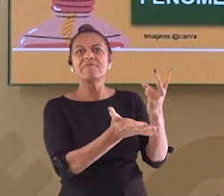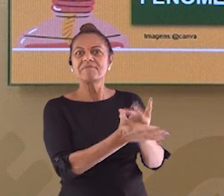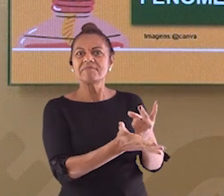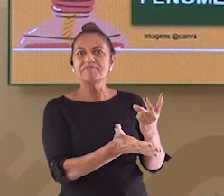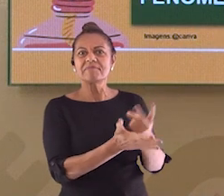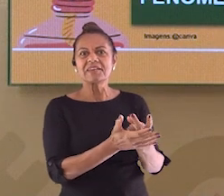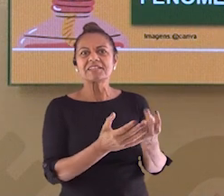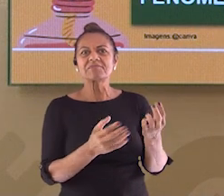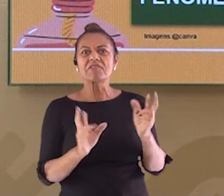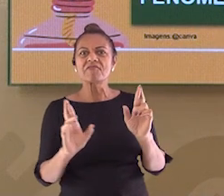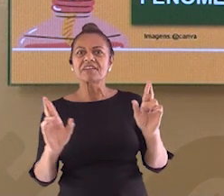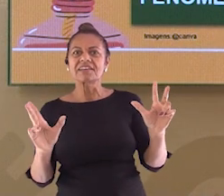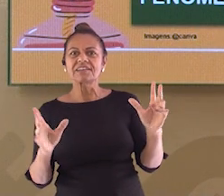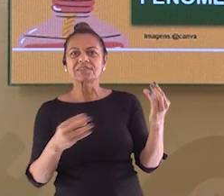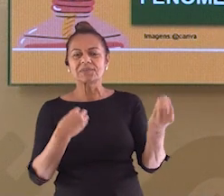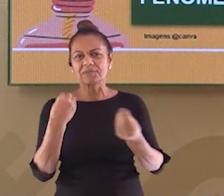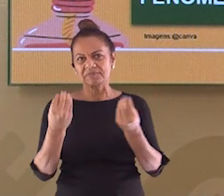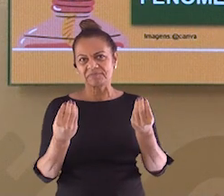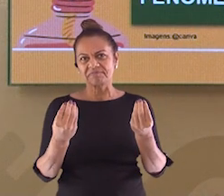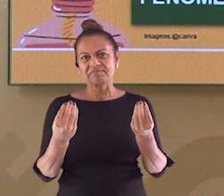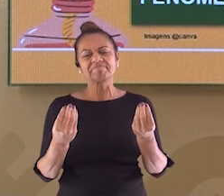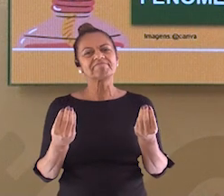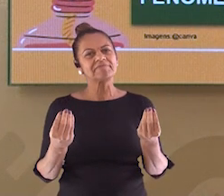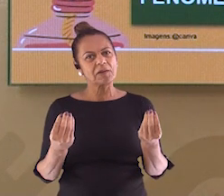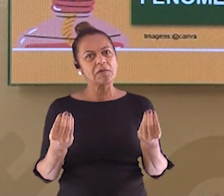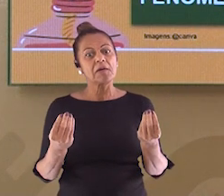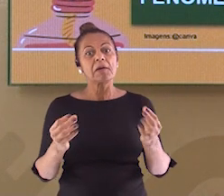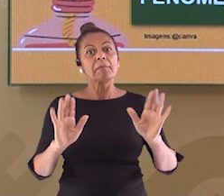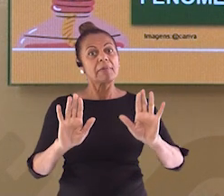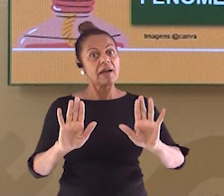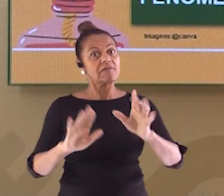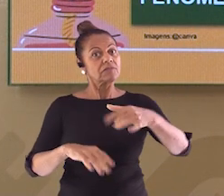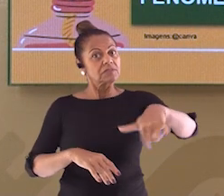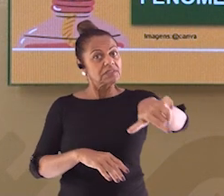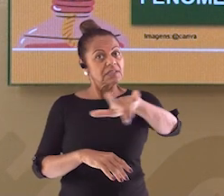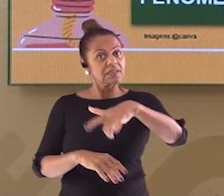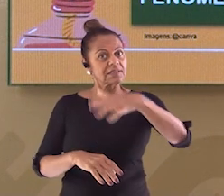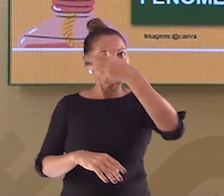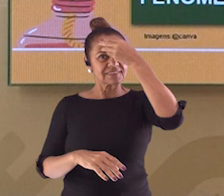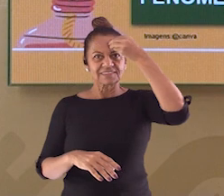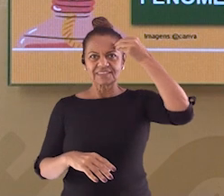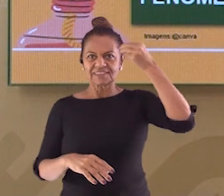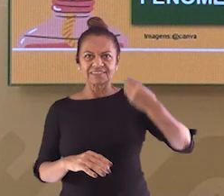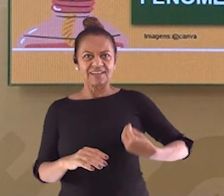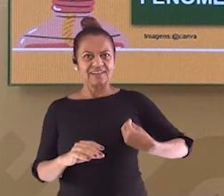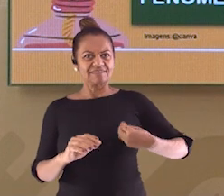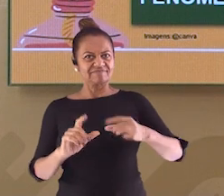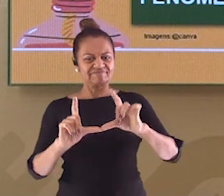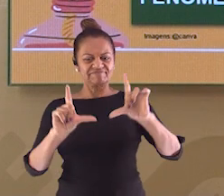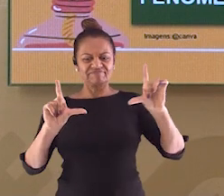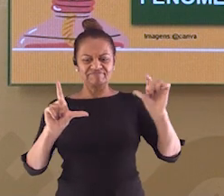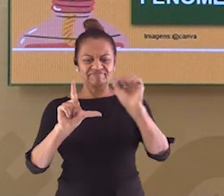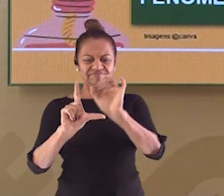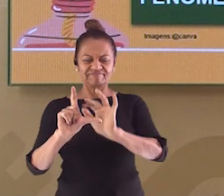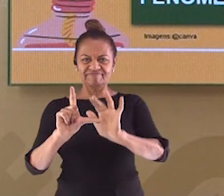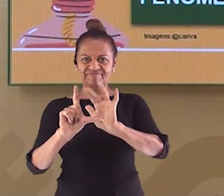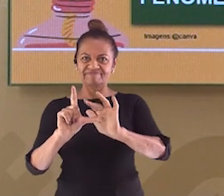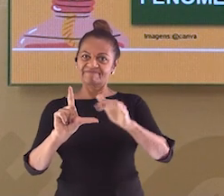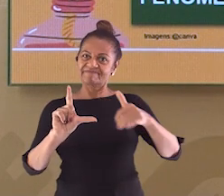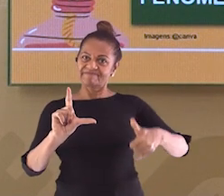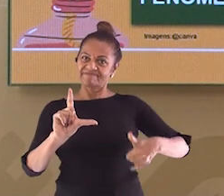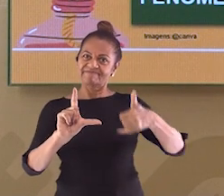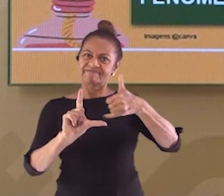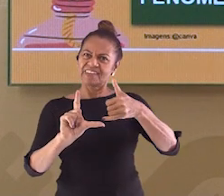presença. Basta apontar o seu celular para o QR Code que está aí na sua tela. A sua participação é muito importante para